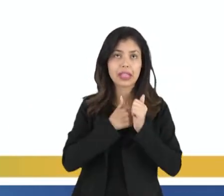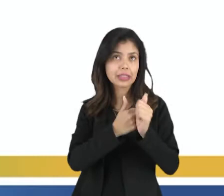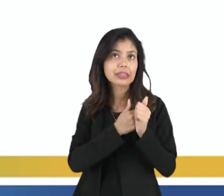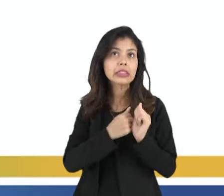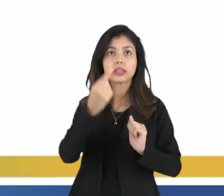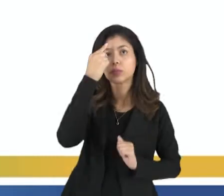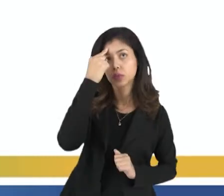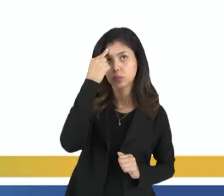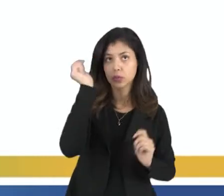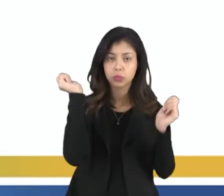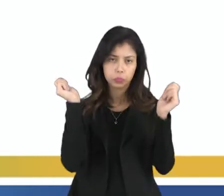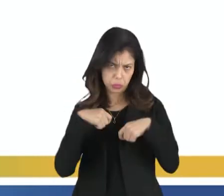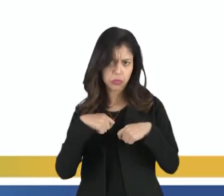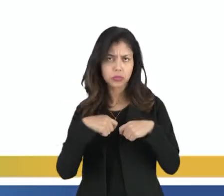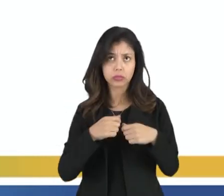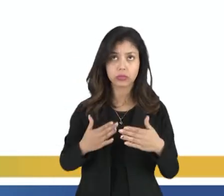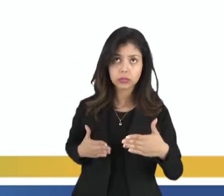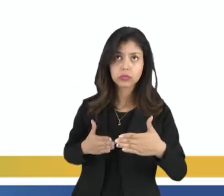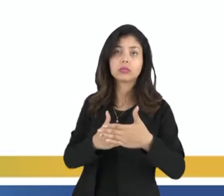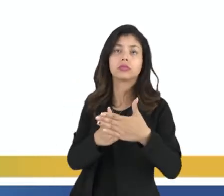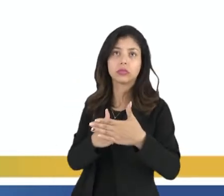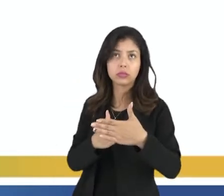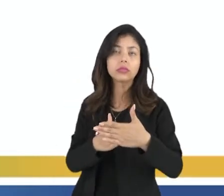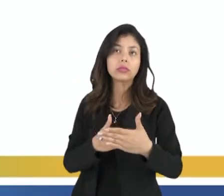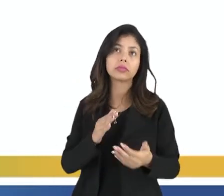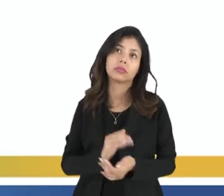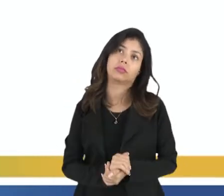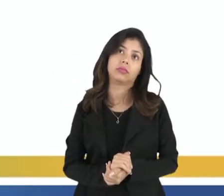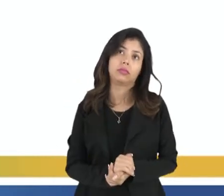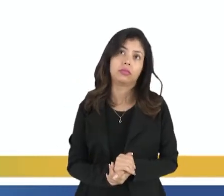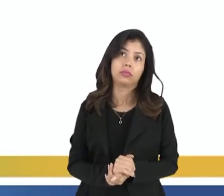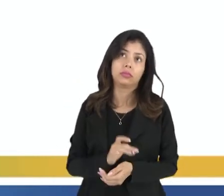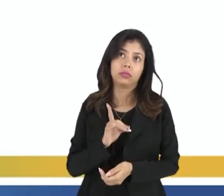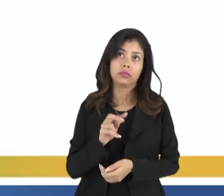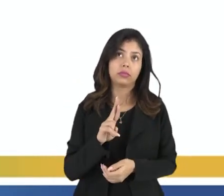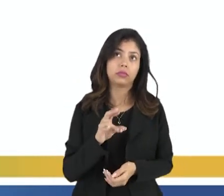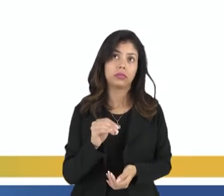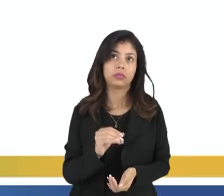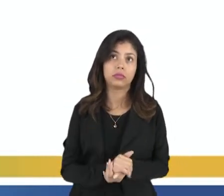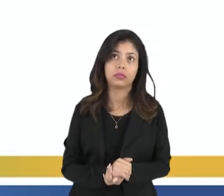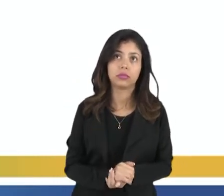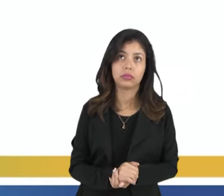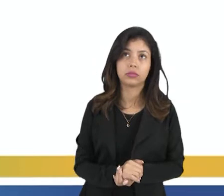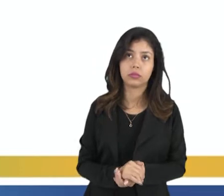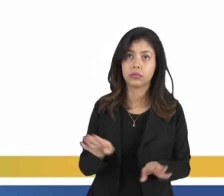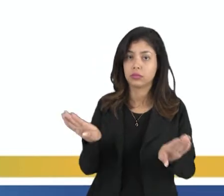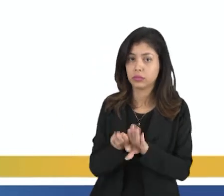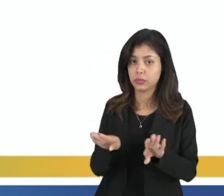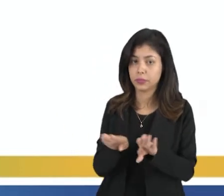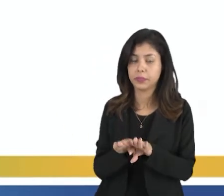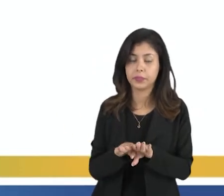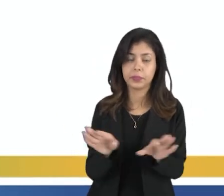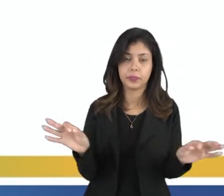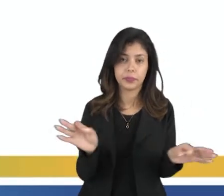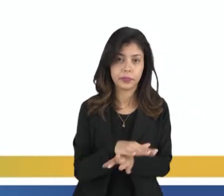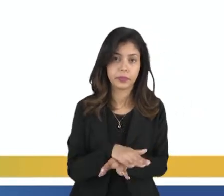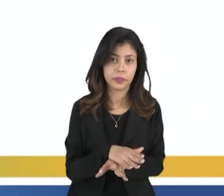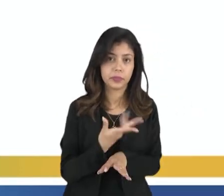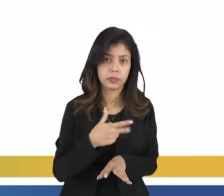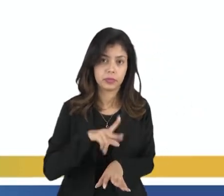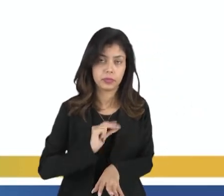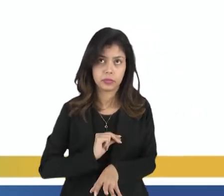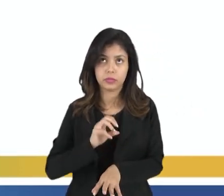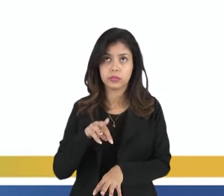essa lógica, que era possível enfrentar, fazer esse enfrentamento à metrópole e também derrotar, né, então,